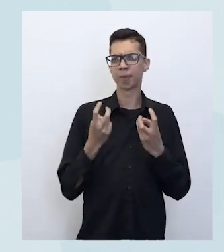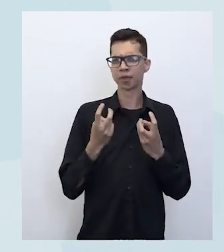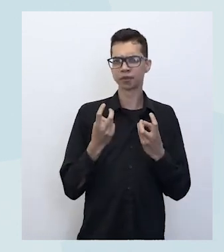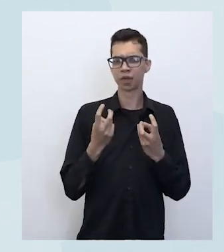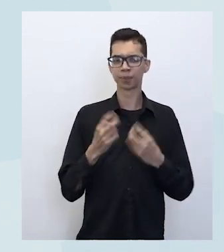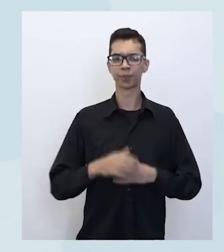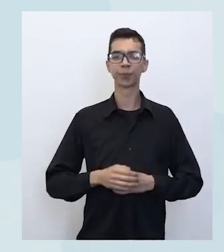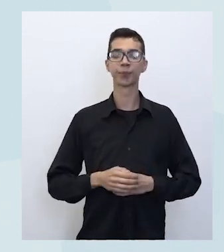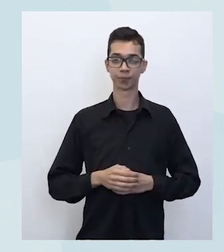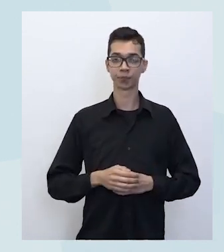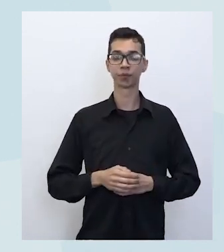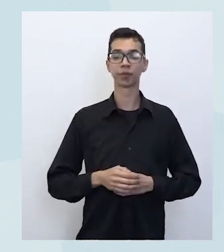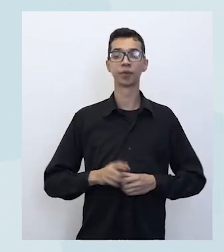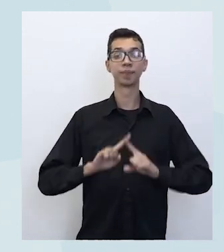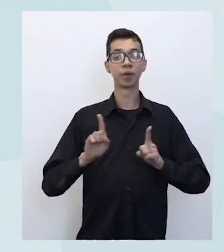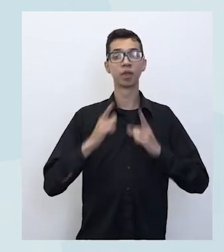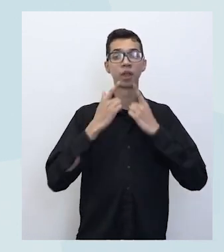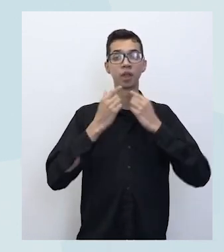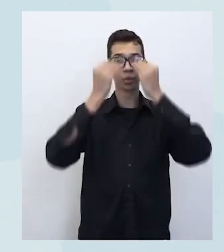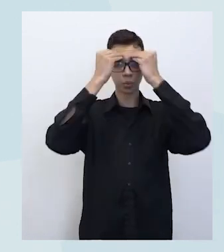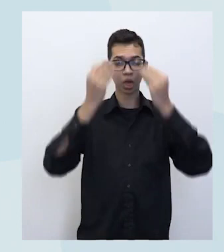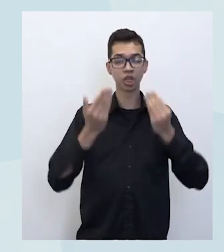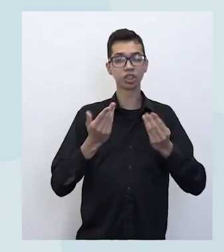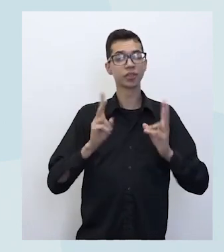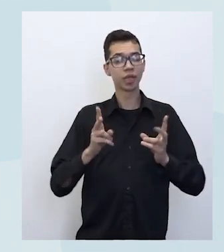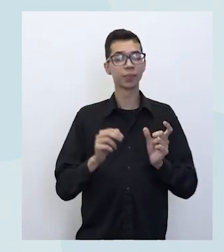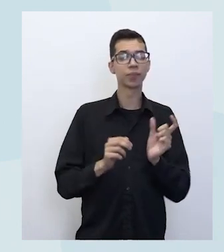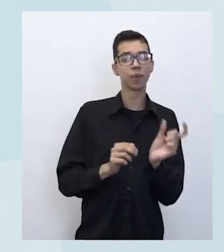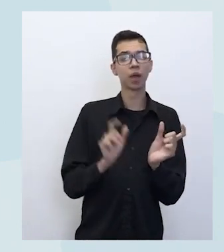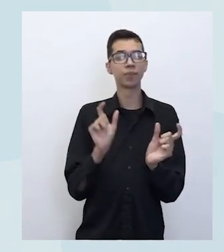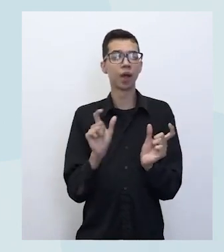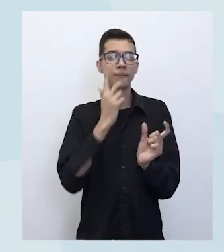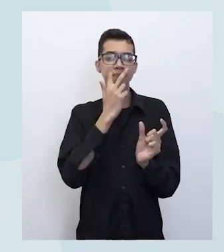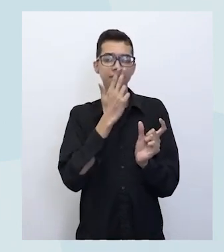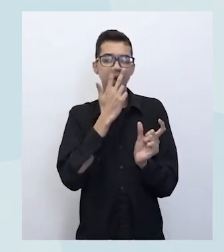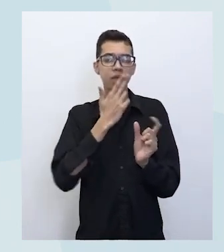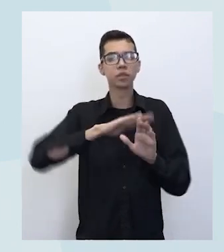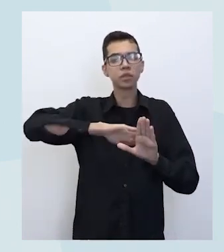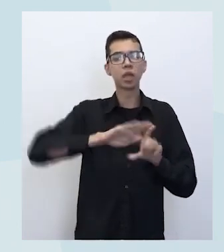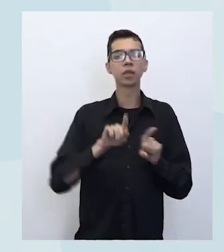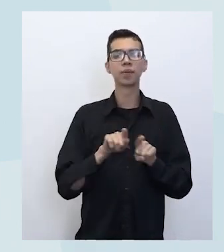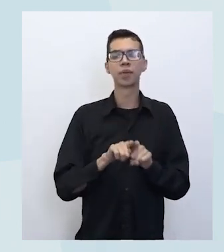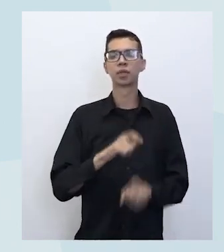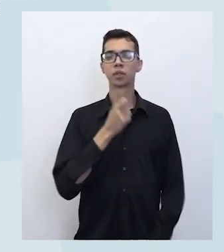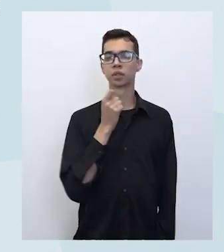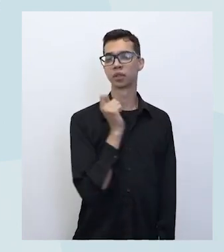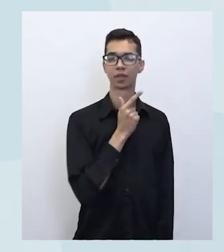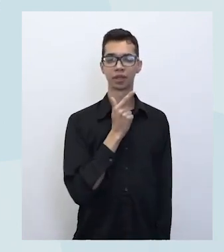trabalhada, cheia de sutilezas, trocadilho e ambiguidades. E a presença da ironia. A